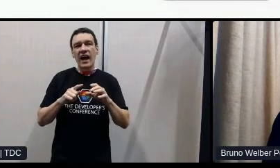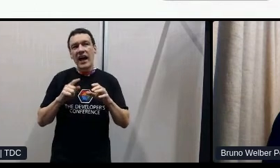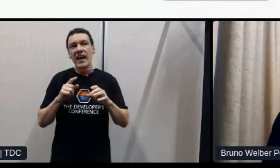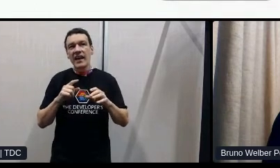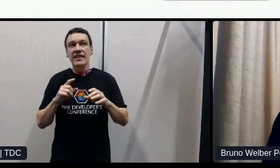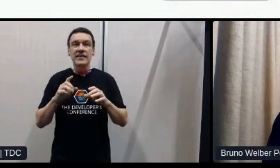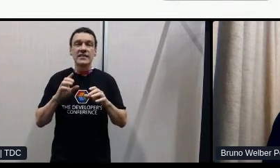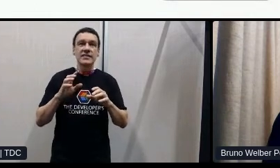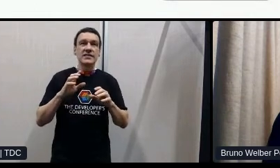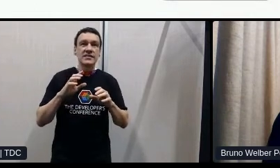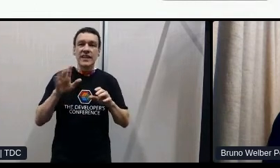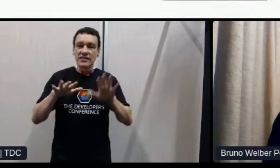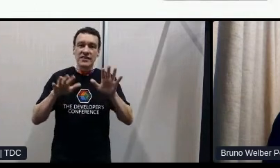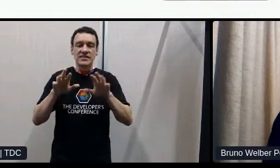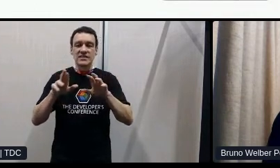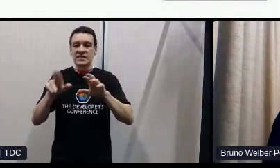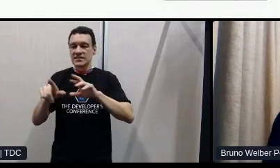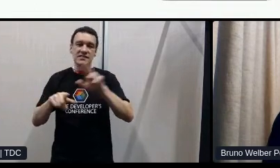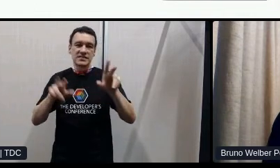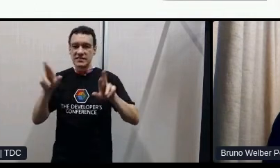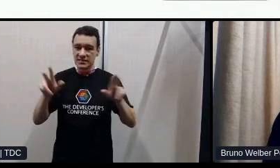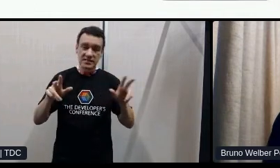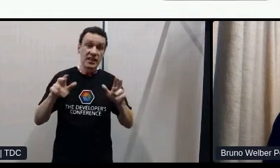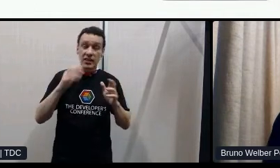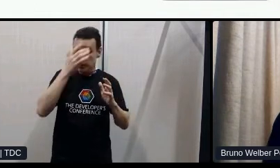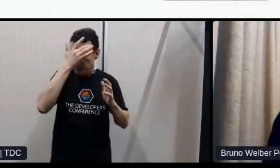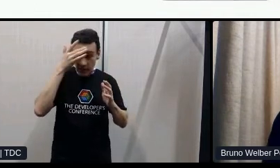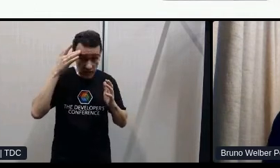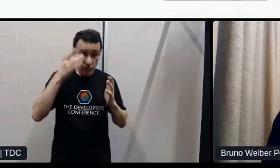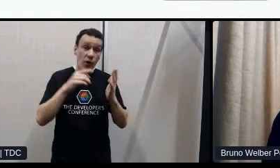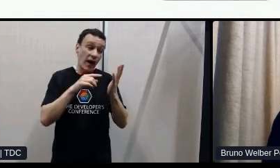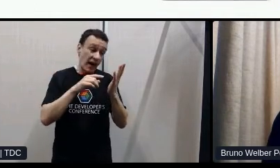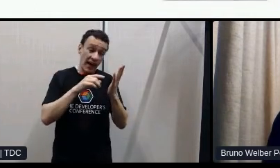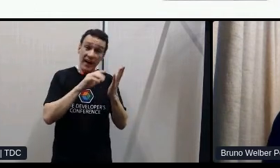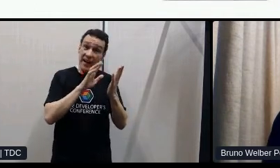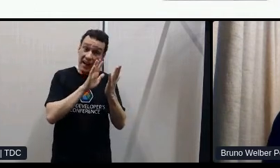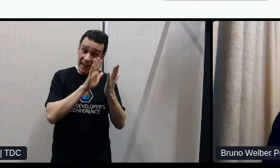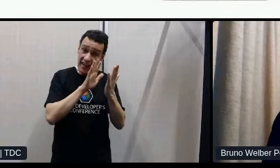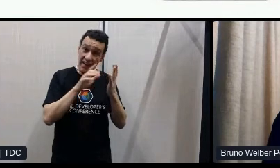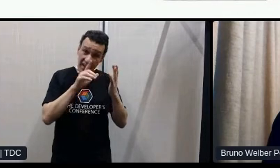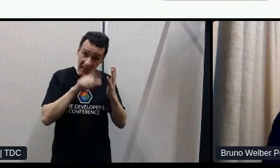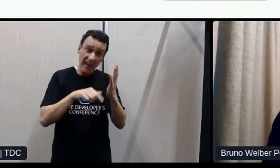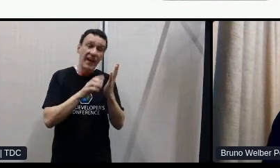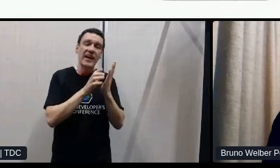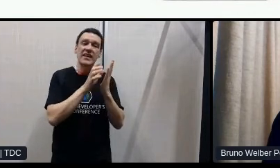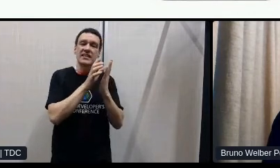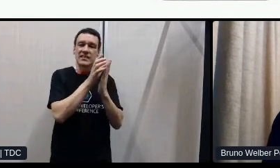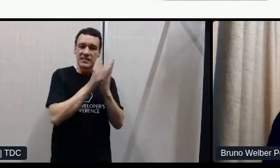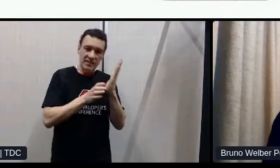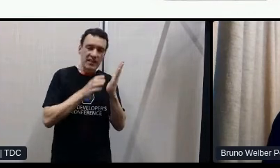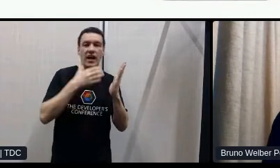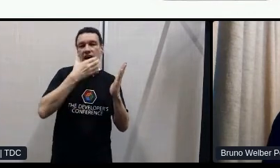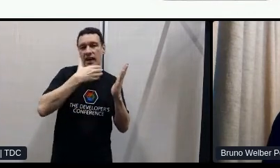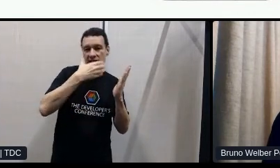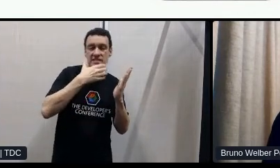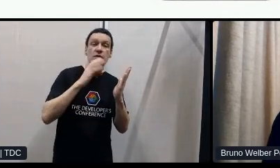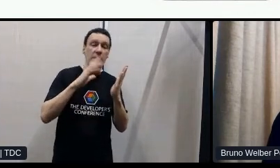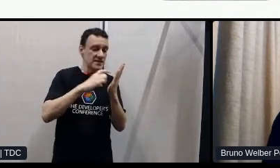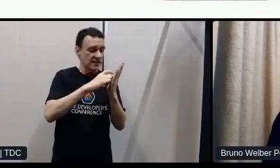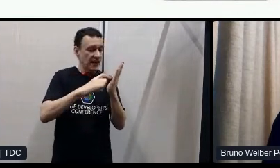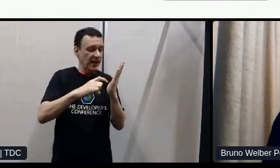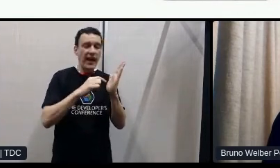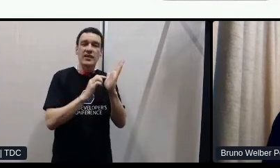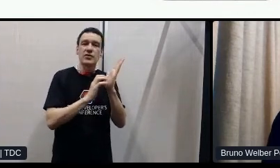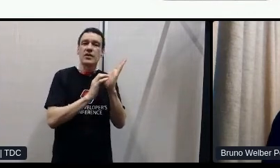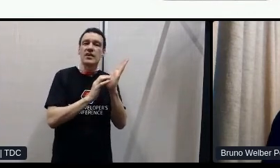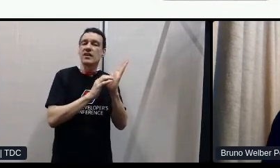essa divergência, né, de pessoas que não estão usando o teclado da Apple, quantas outras divergências a gente pode ter? Quantos outros cenários hipotéticos